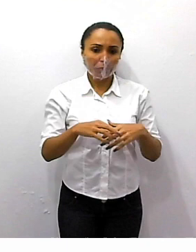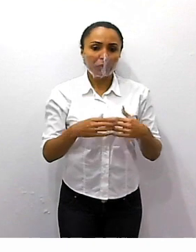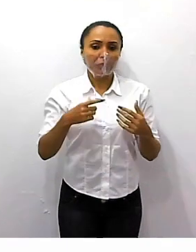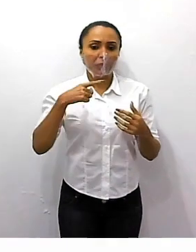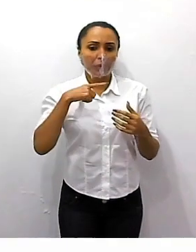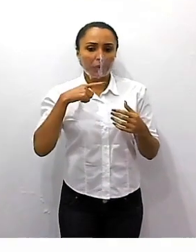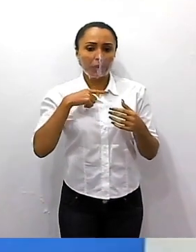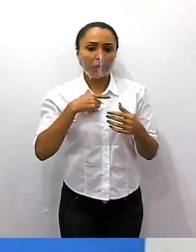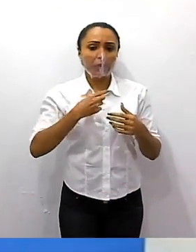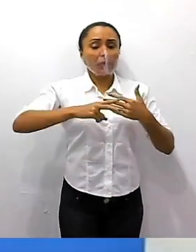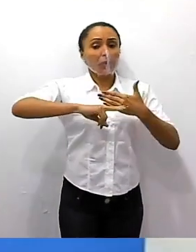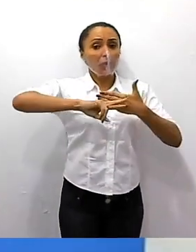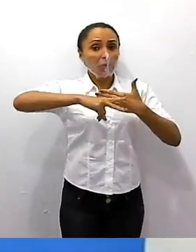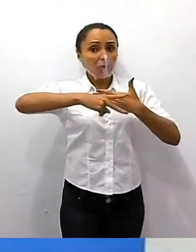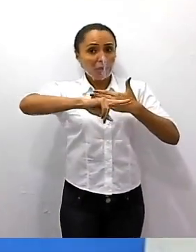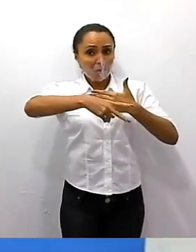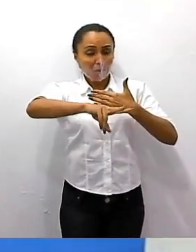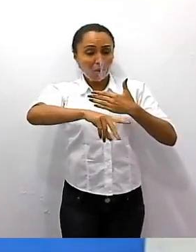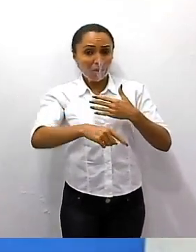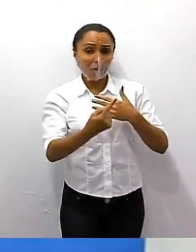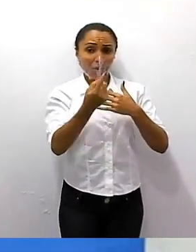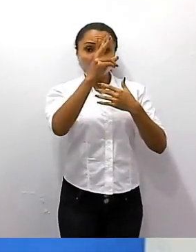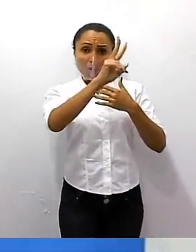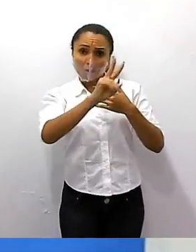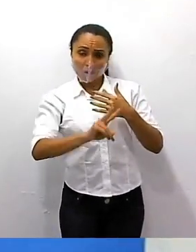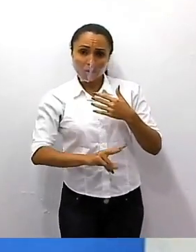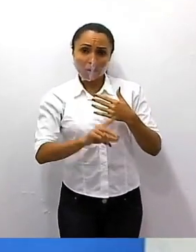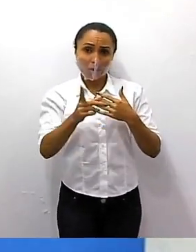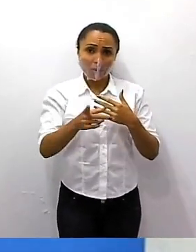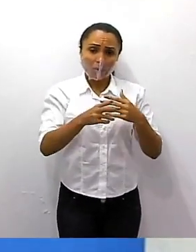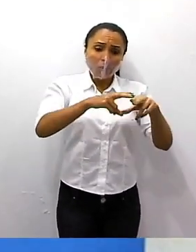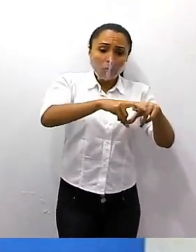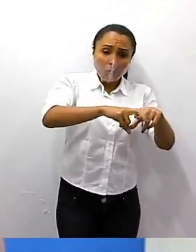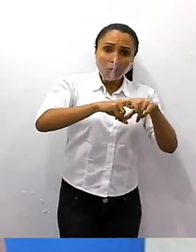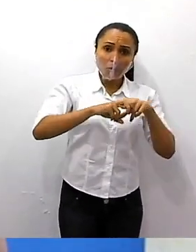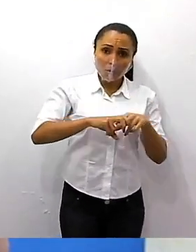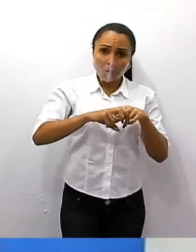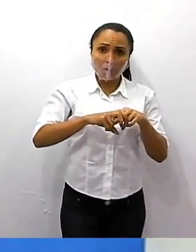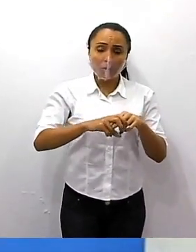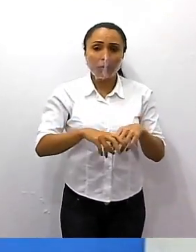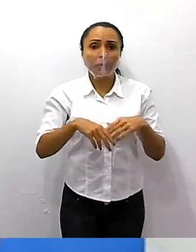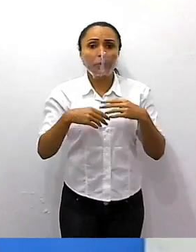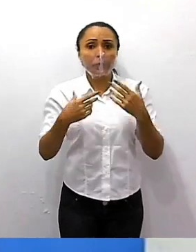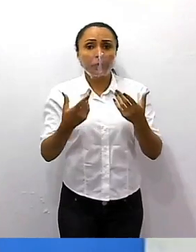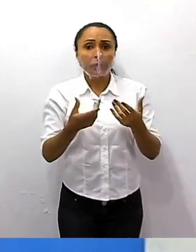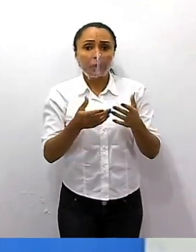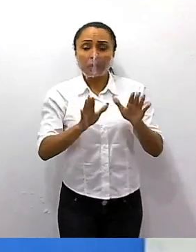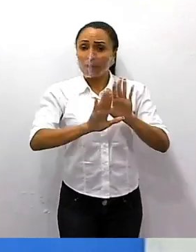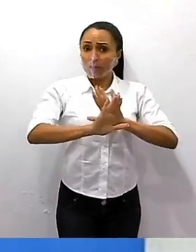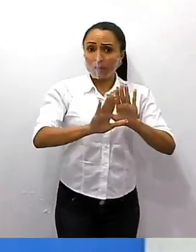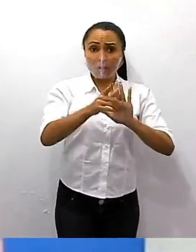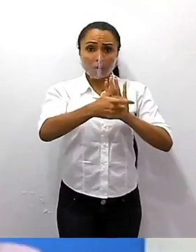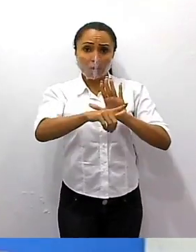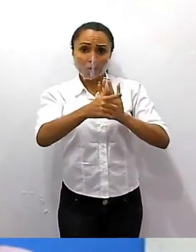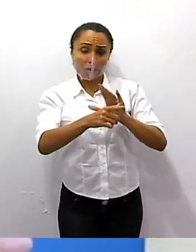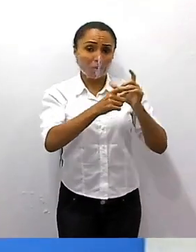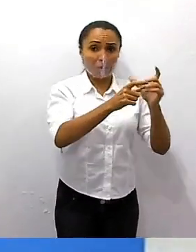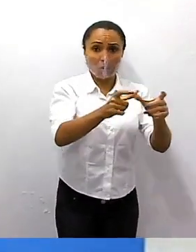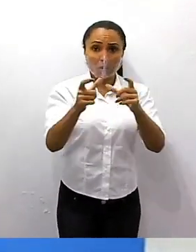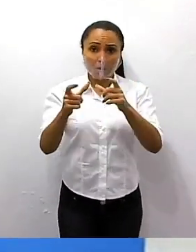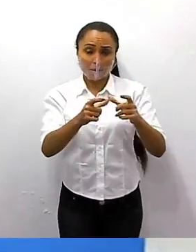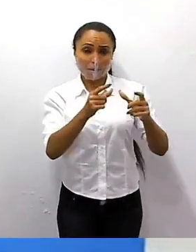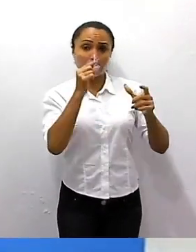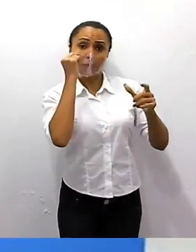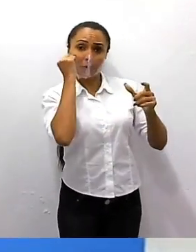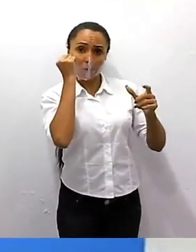ó, consequência, uma vez que o motivo de não haver mais vocalização dos